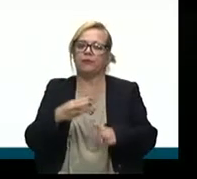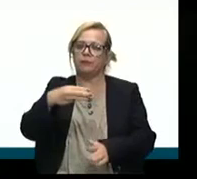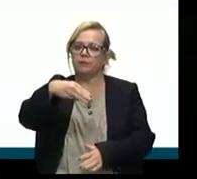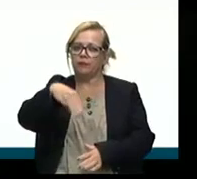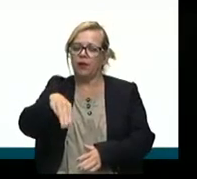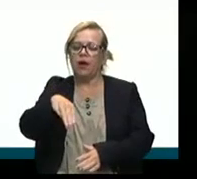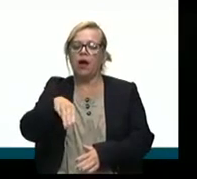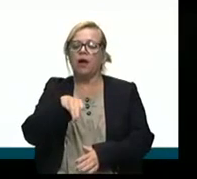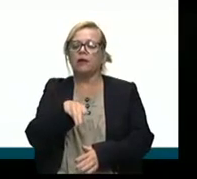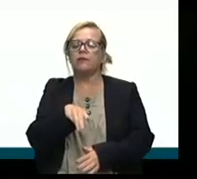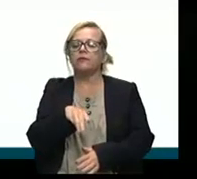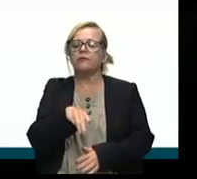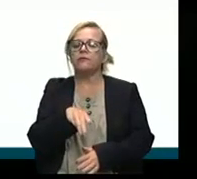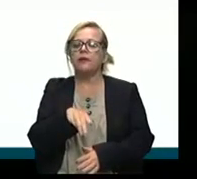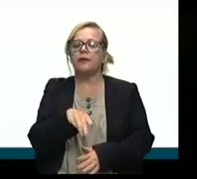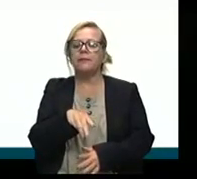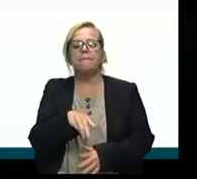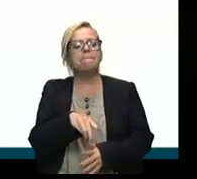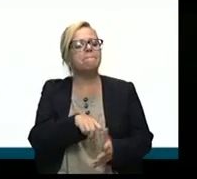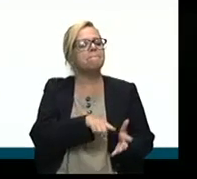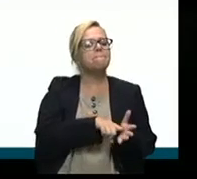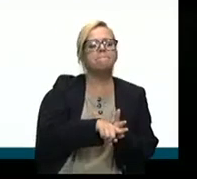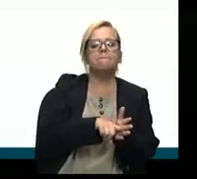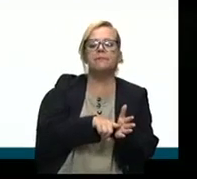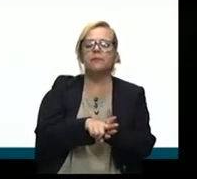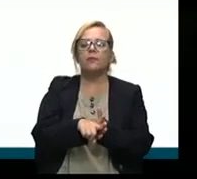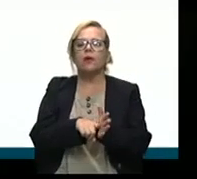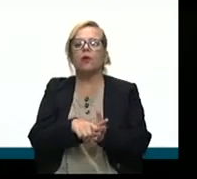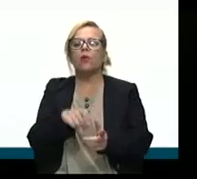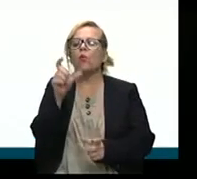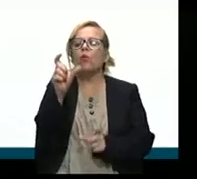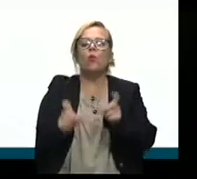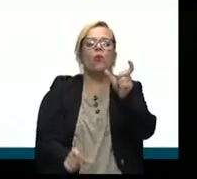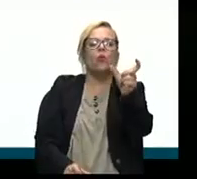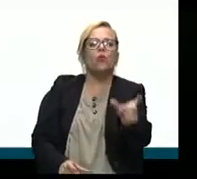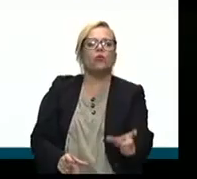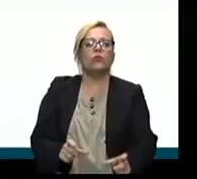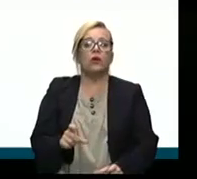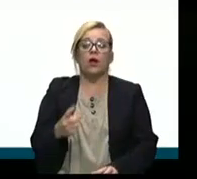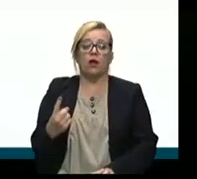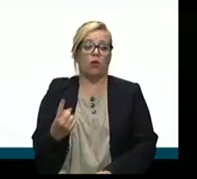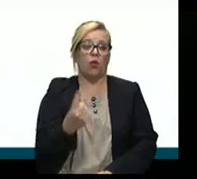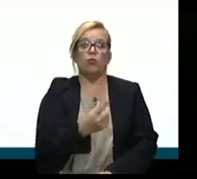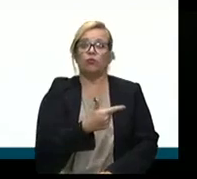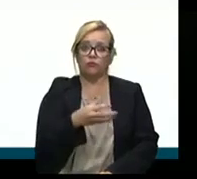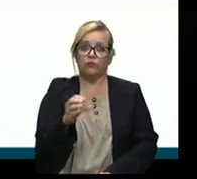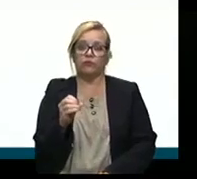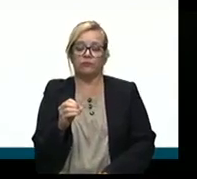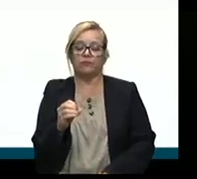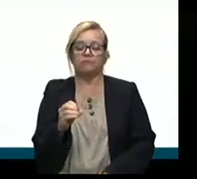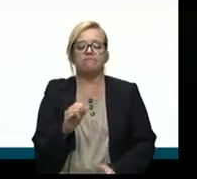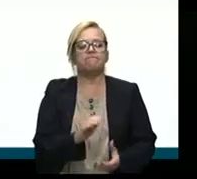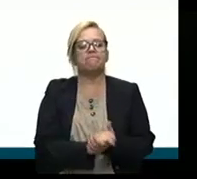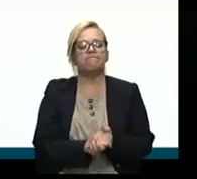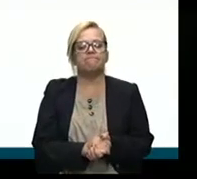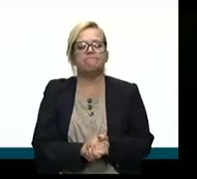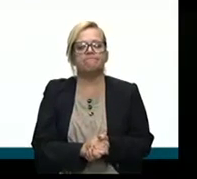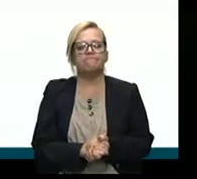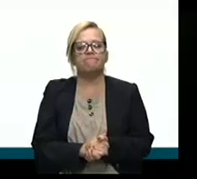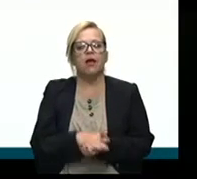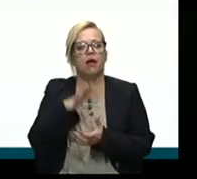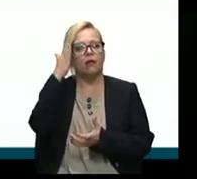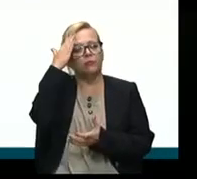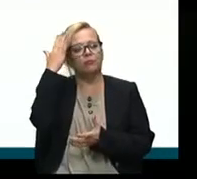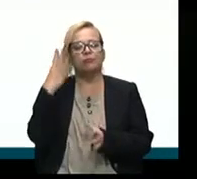de descrever o perfil dos funcionários a partir da tabela a seguir, aquela tabela com os dados dos 20 funcionários. É possível estabelecer